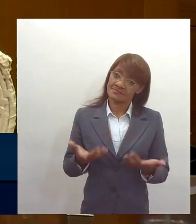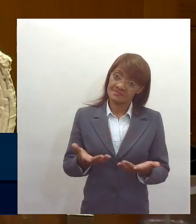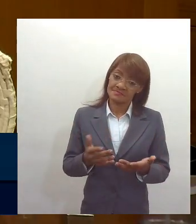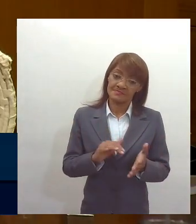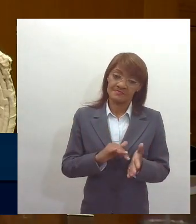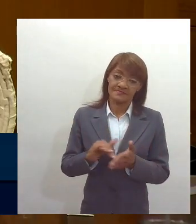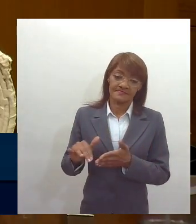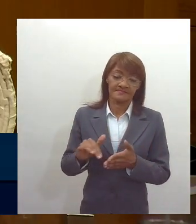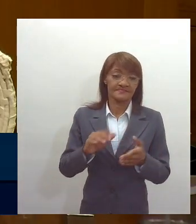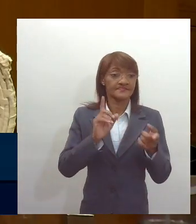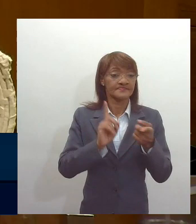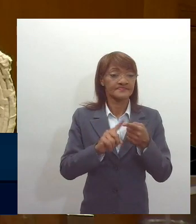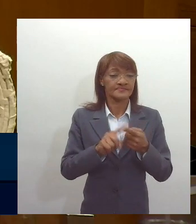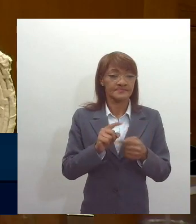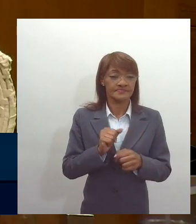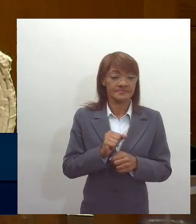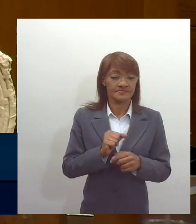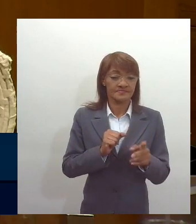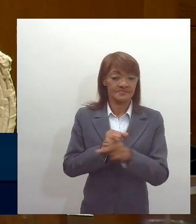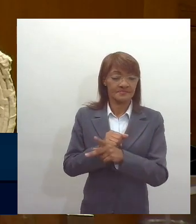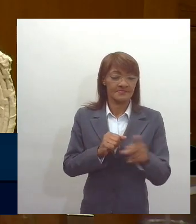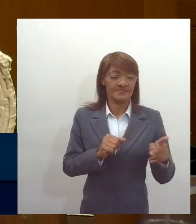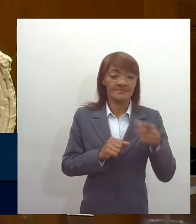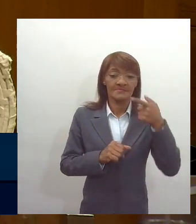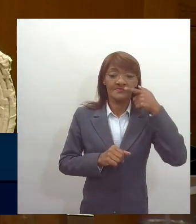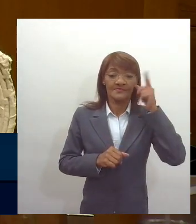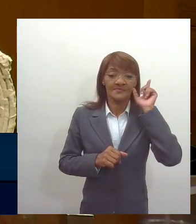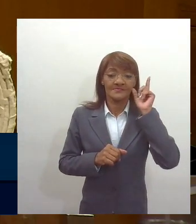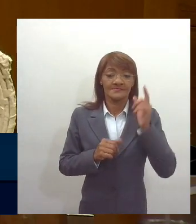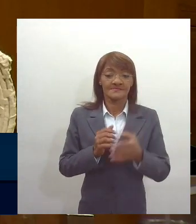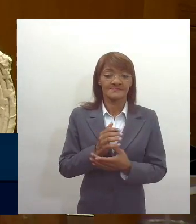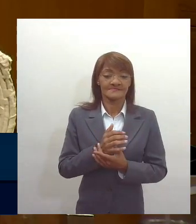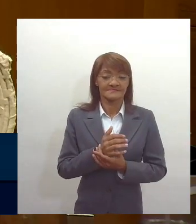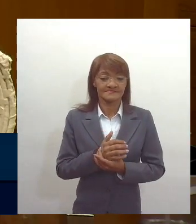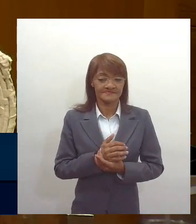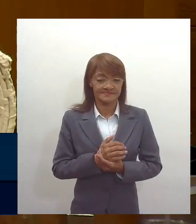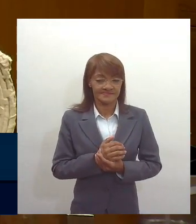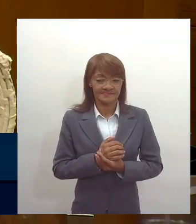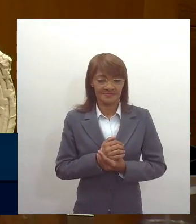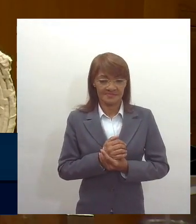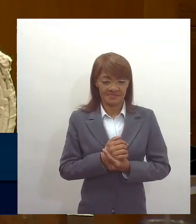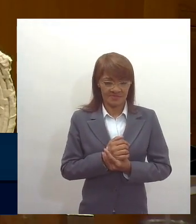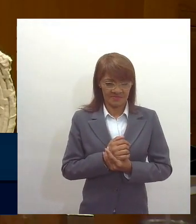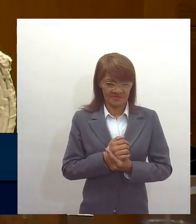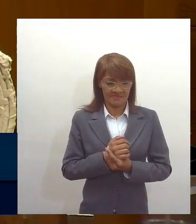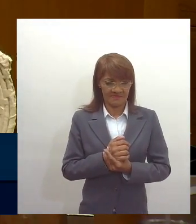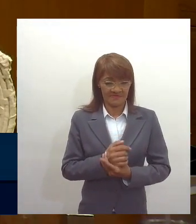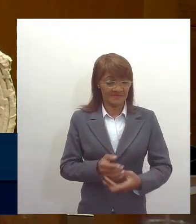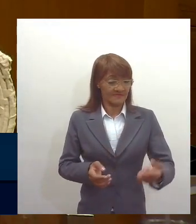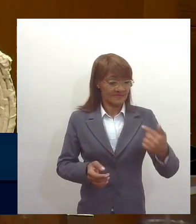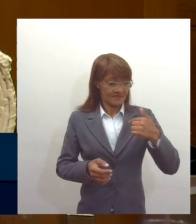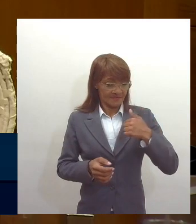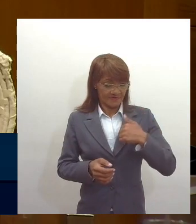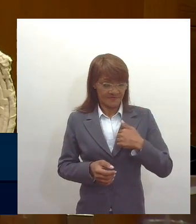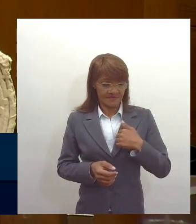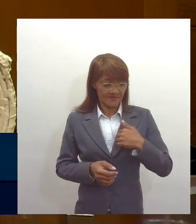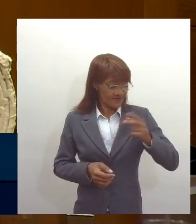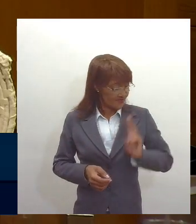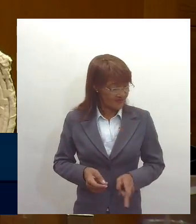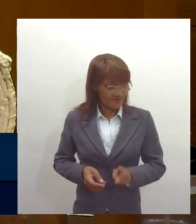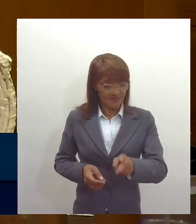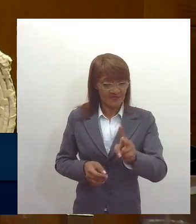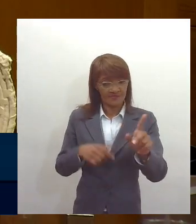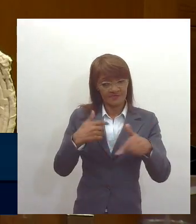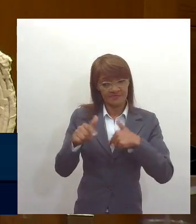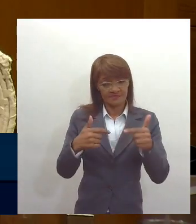ontem, porque a deputada Babadeira não para, né, além das duas atividades que eu citei